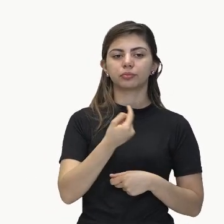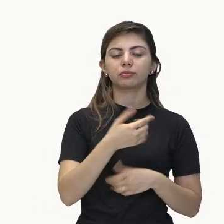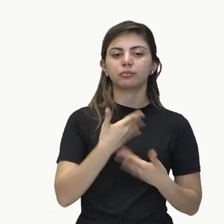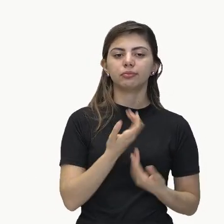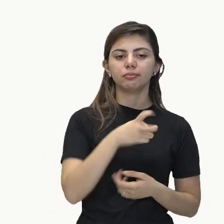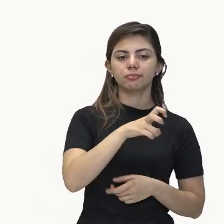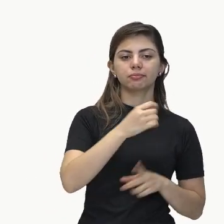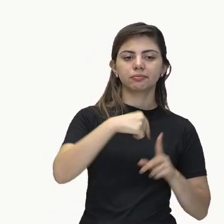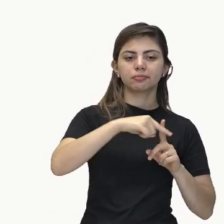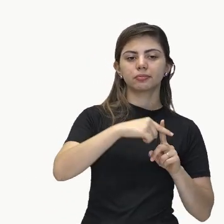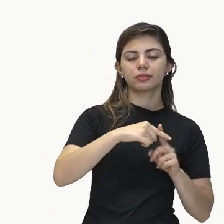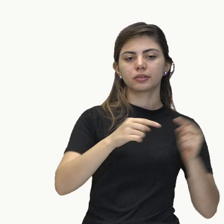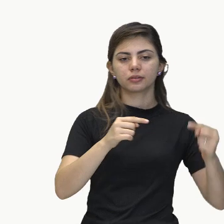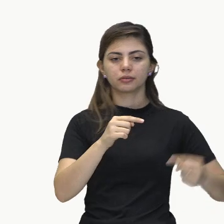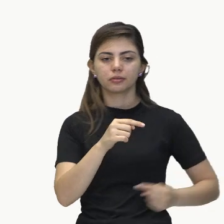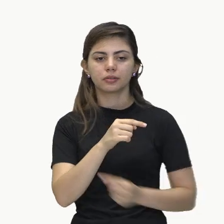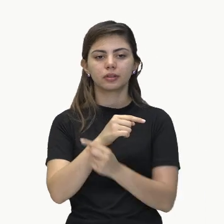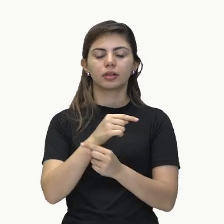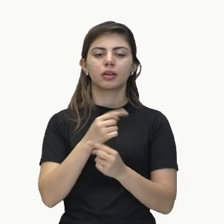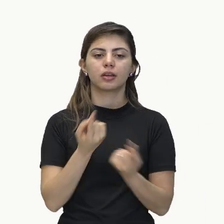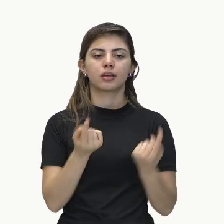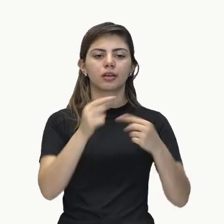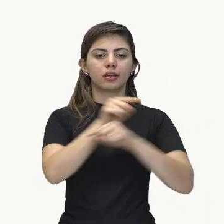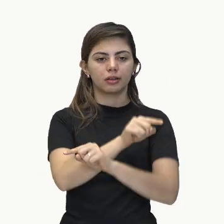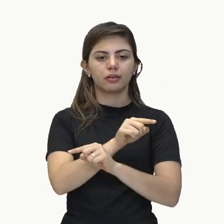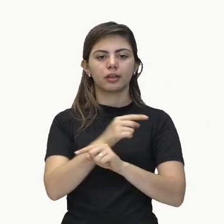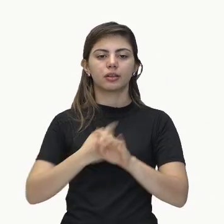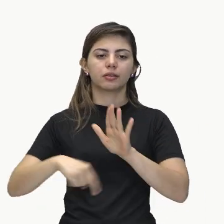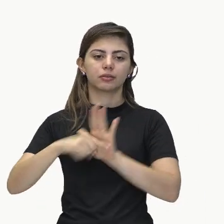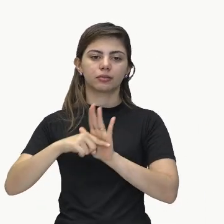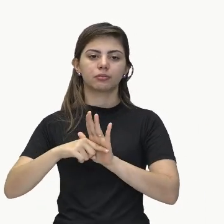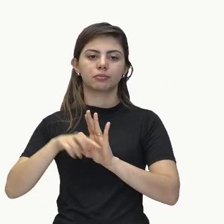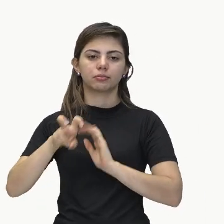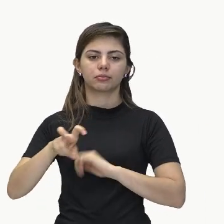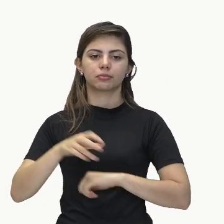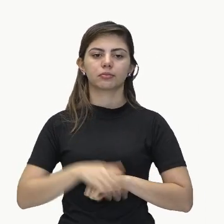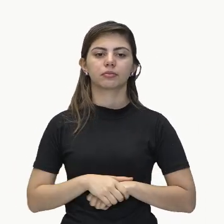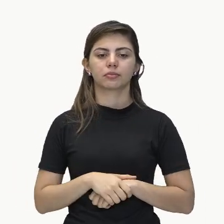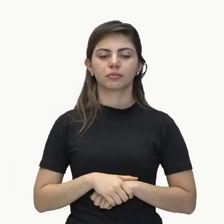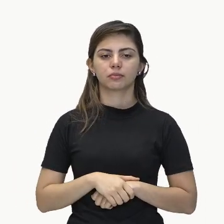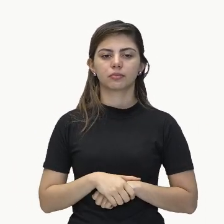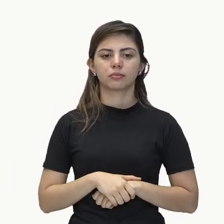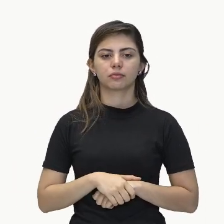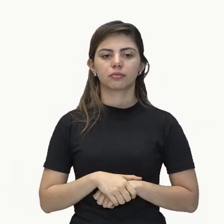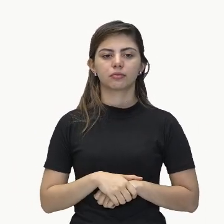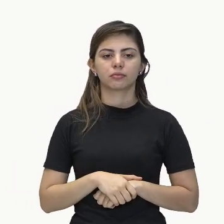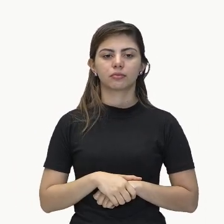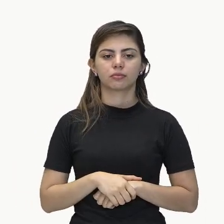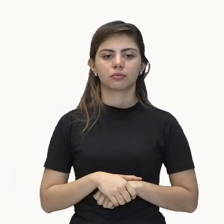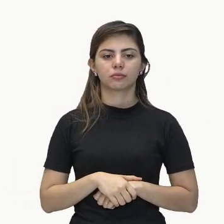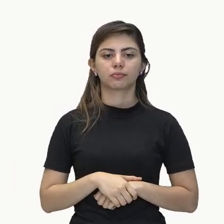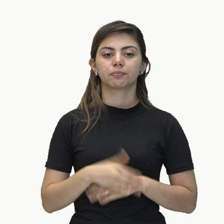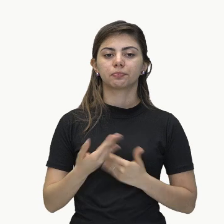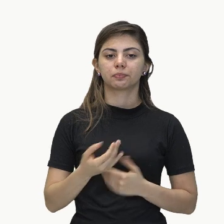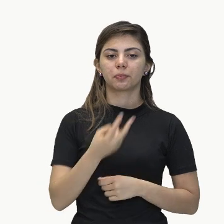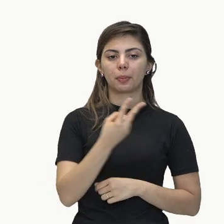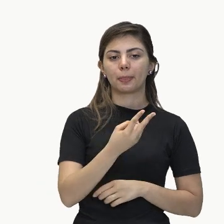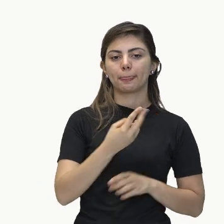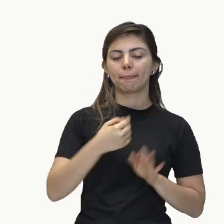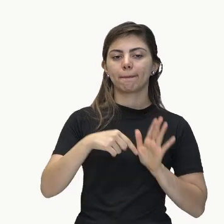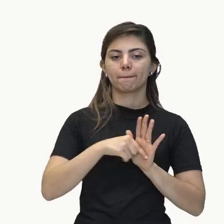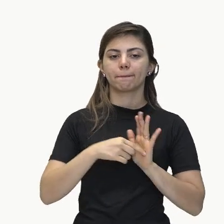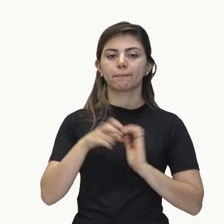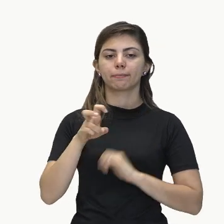passar para o outro lado com a sua operação inversa. Então, vai ficar menos 5. 2 menos